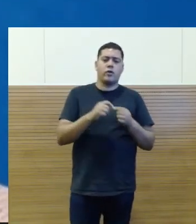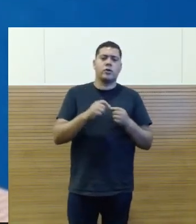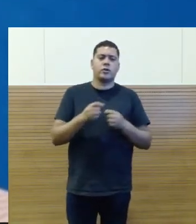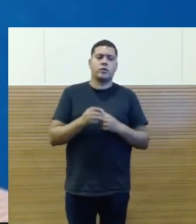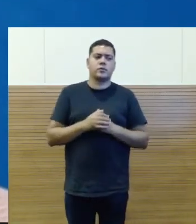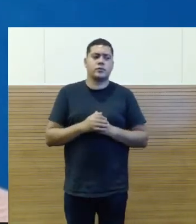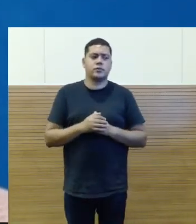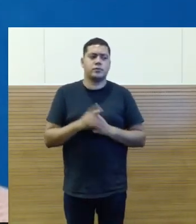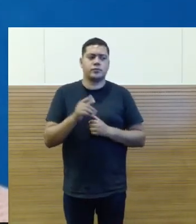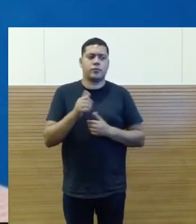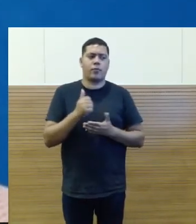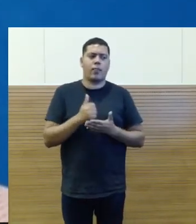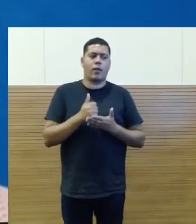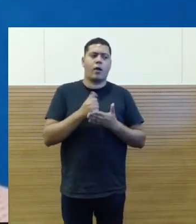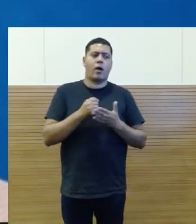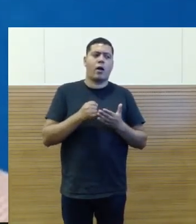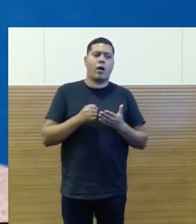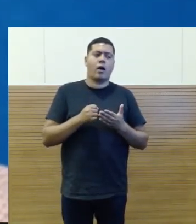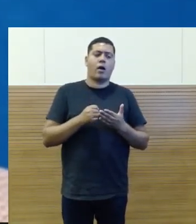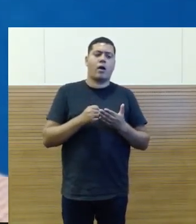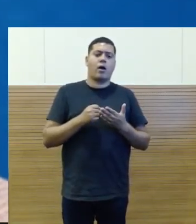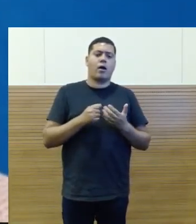é apoiar os países